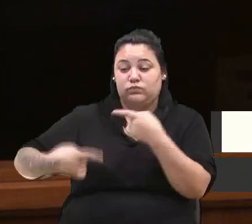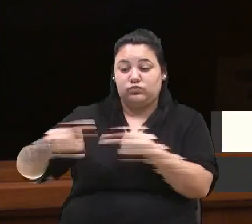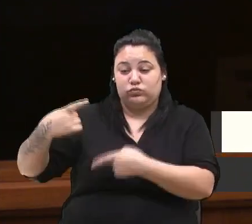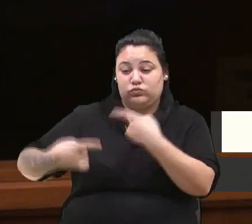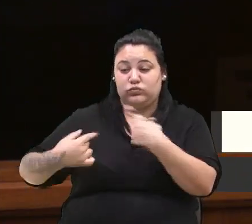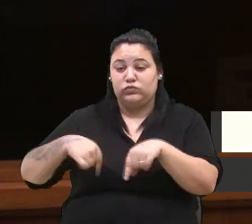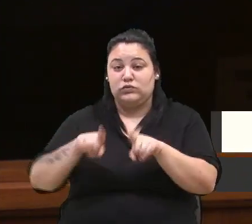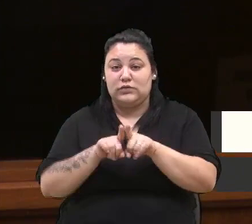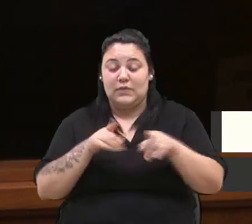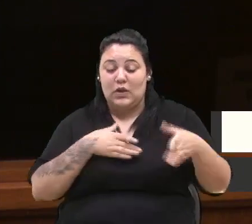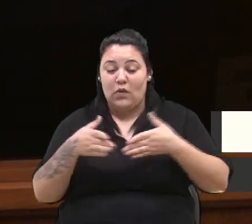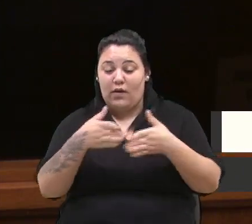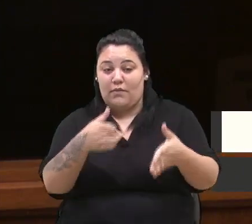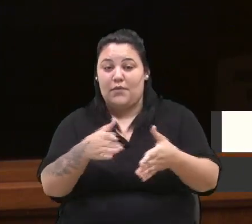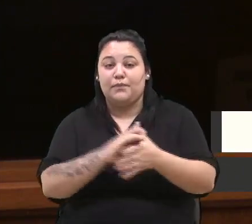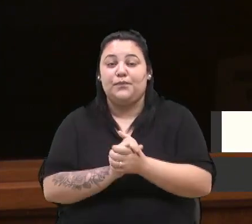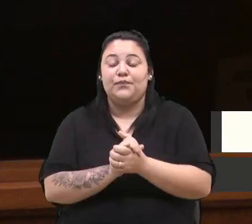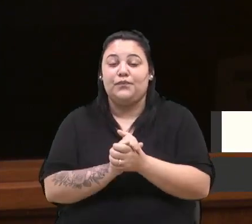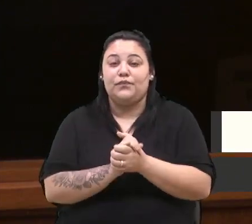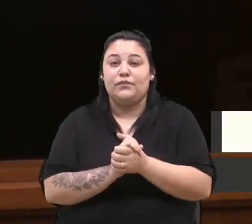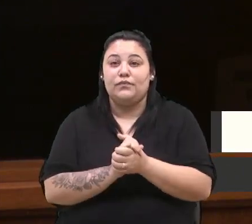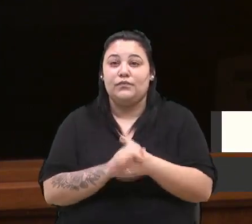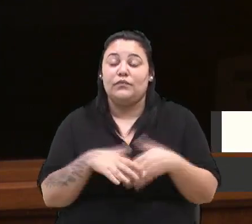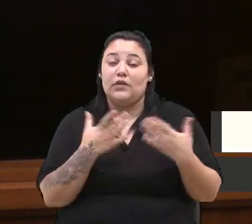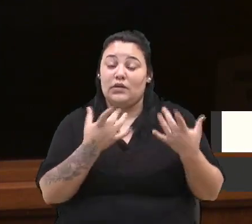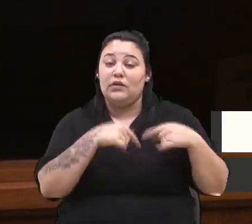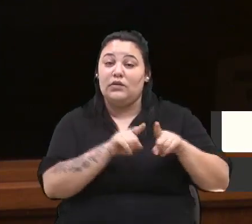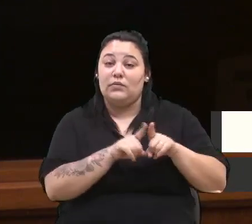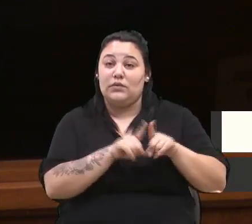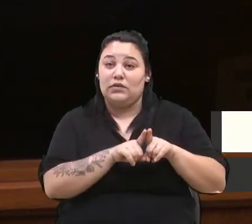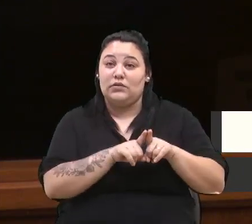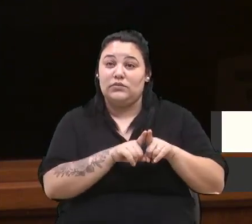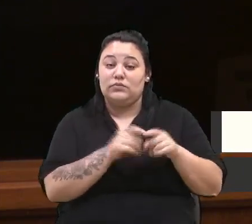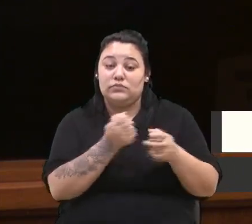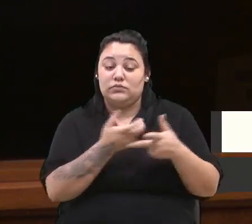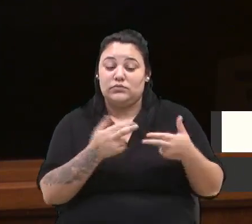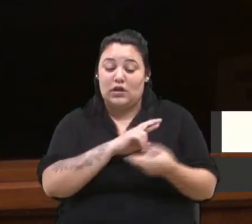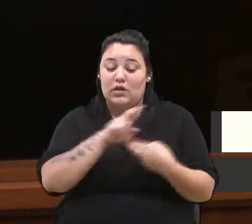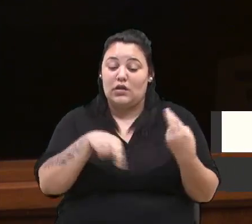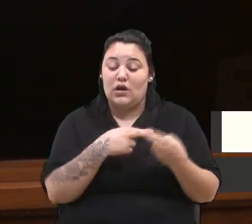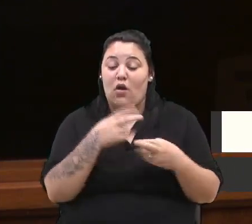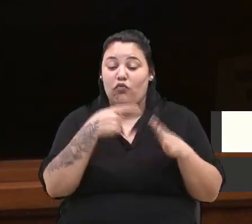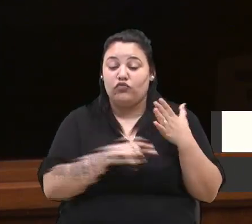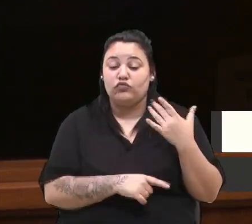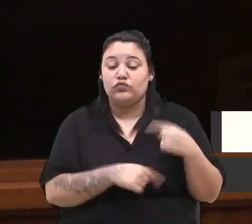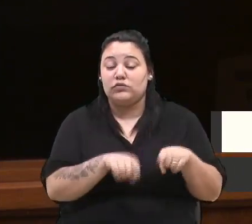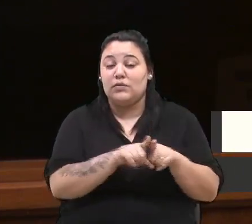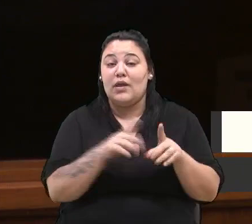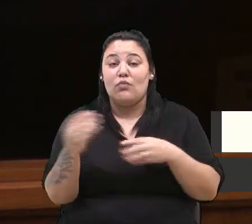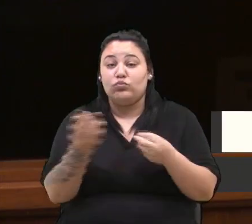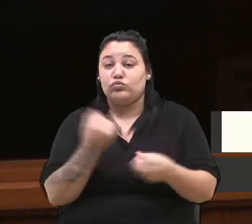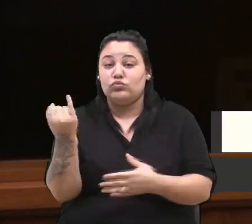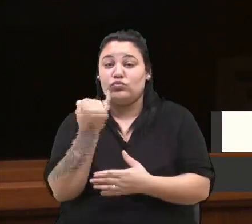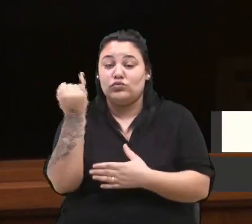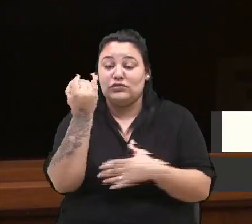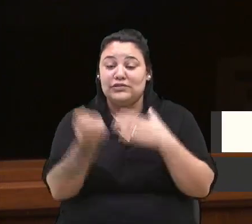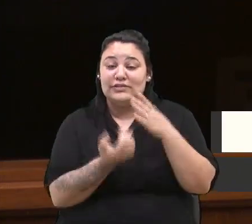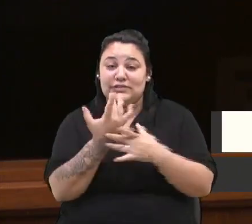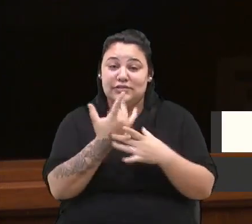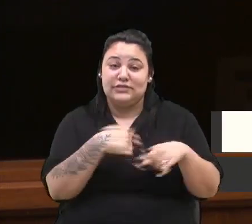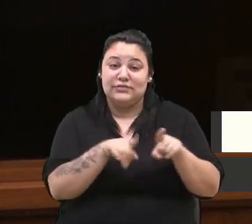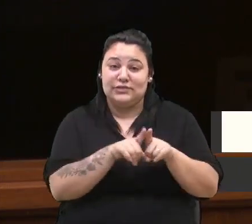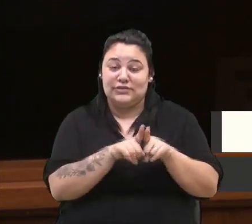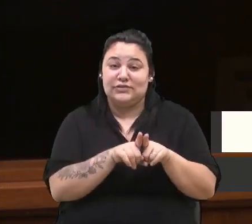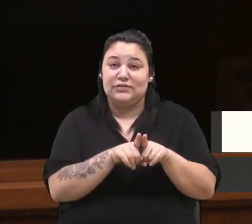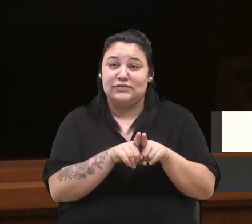essa caminhada. E também a questão do fundo, né? Muito importante que se crie esse fundo, inclusive